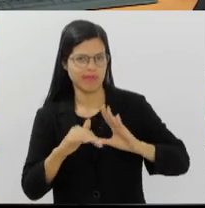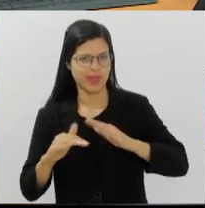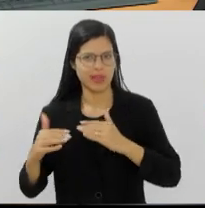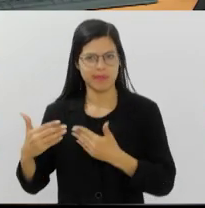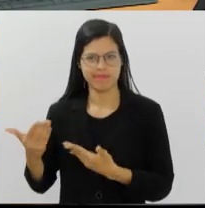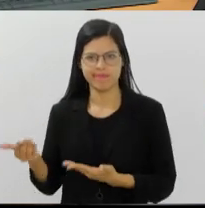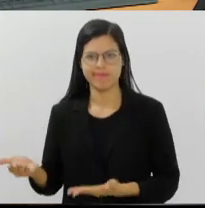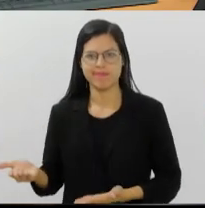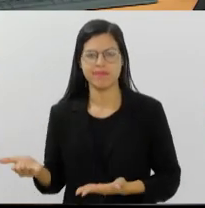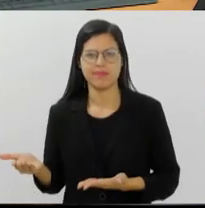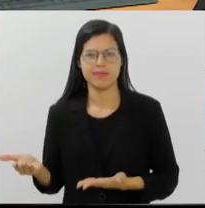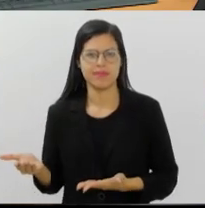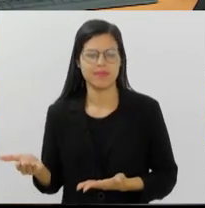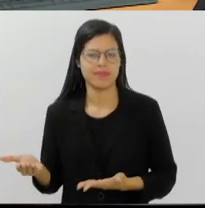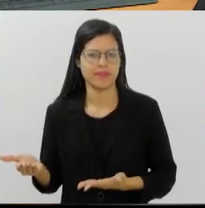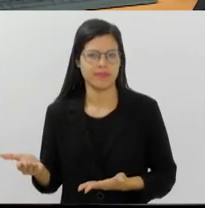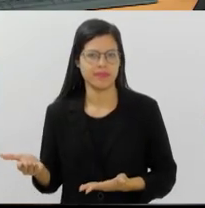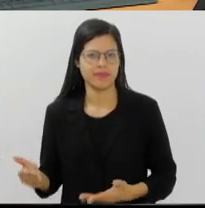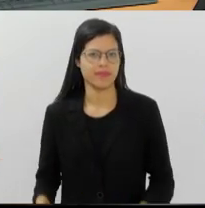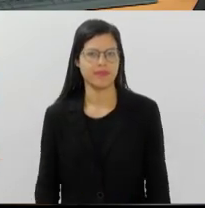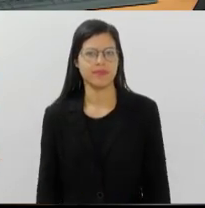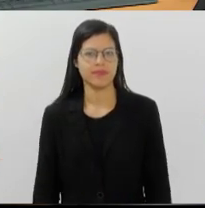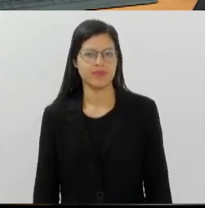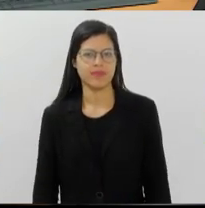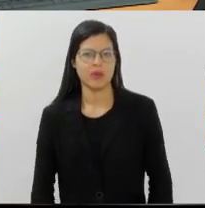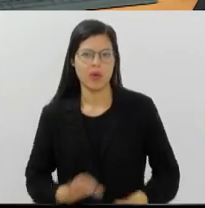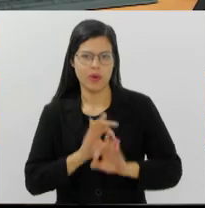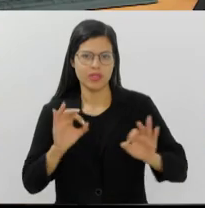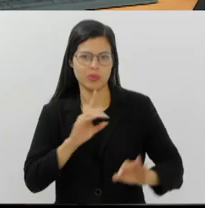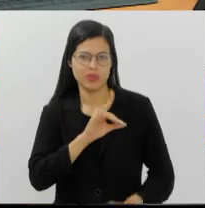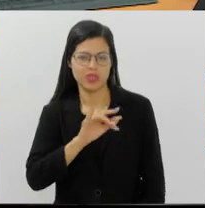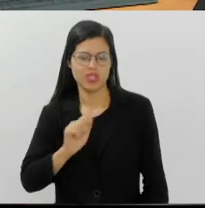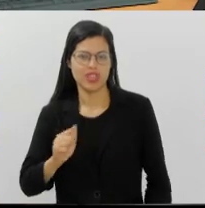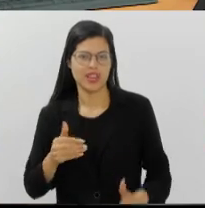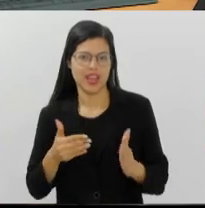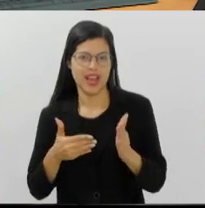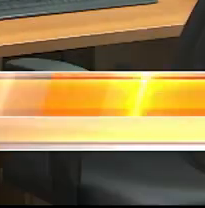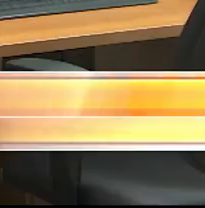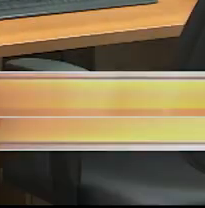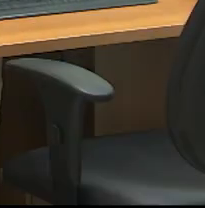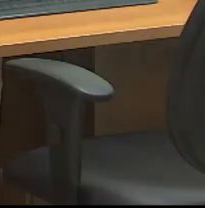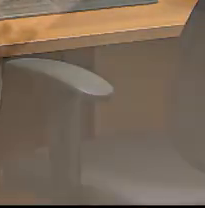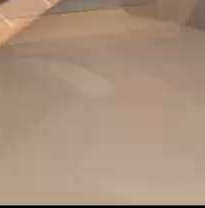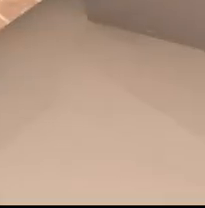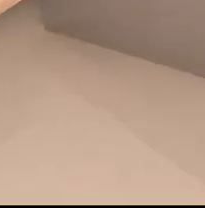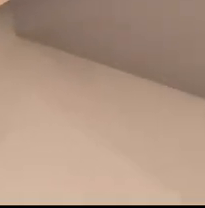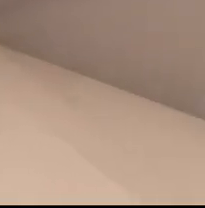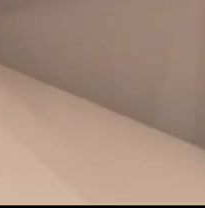tvalerj@alerj.rj.gov.br. Um ótimo dia para você e até amanhã!